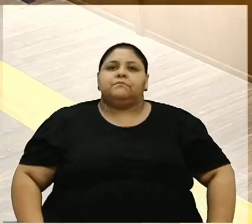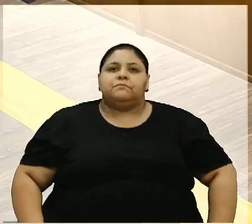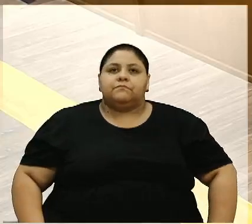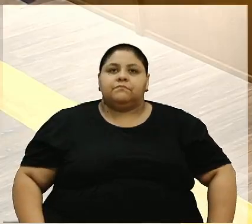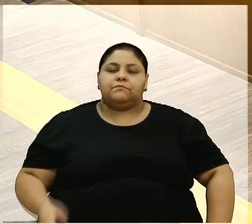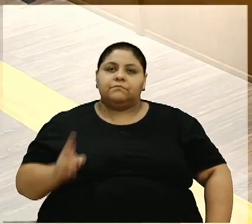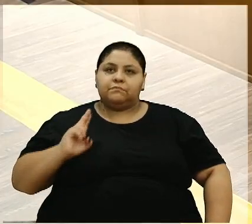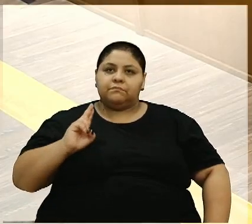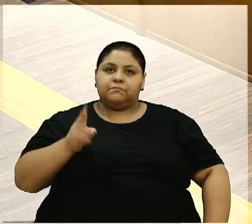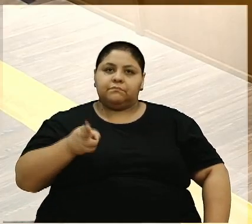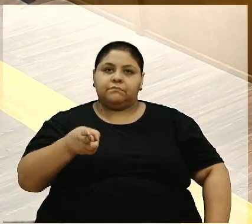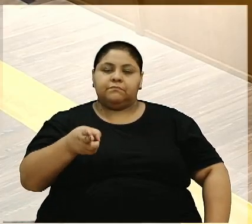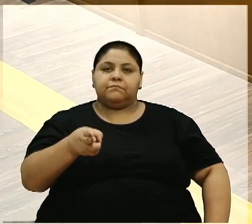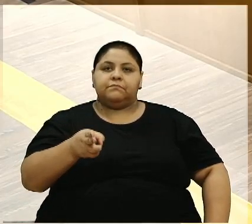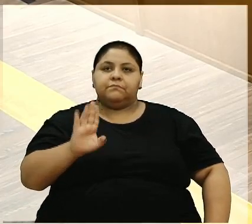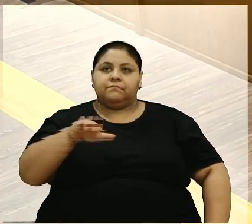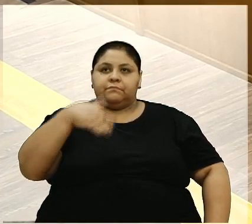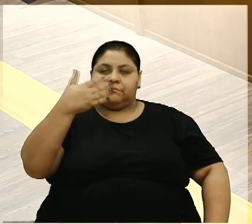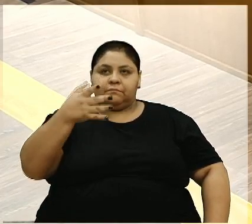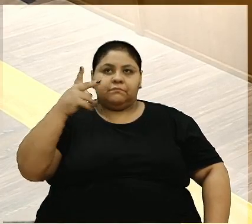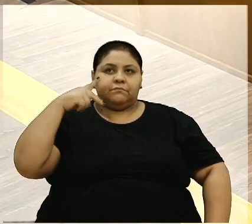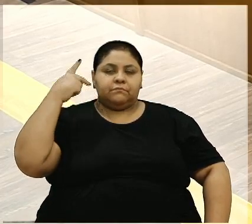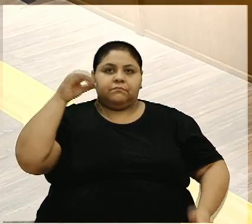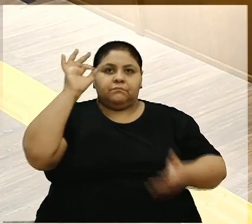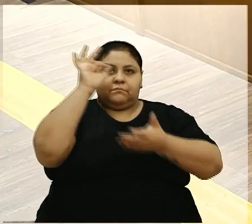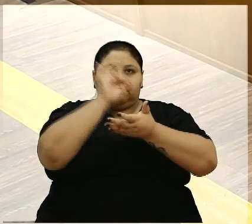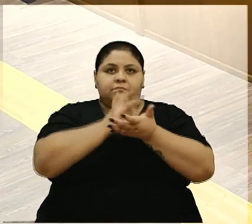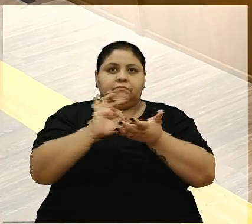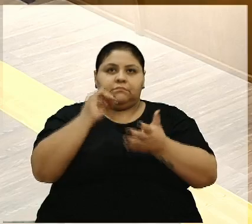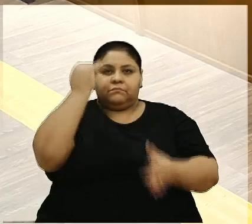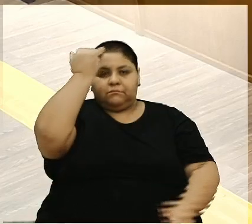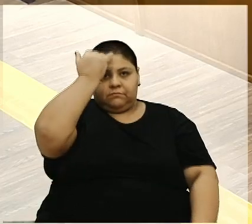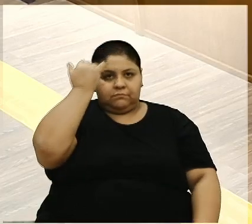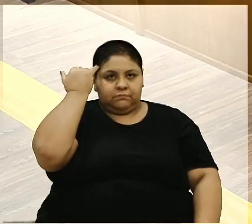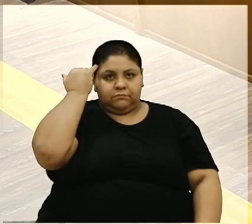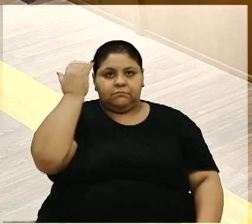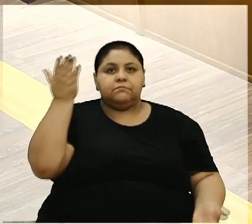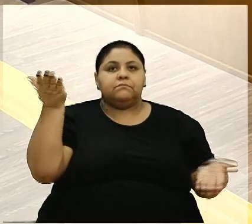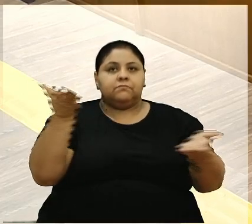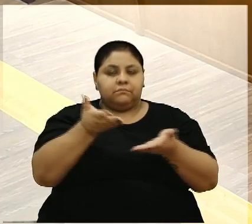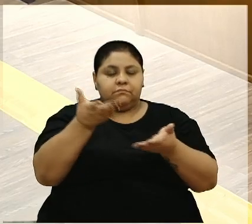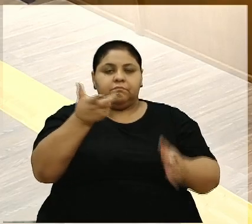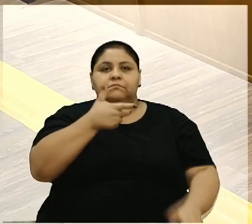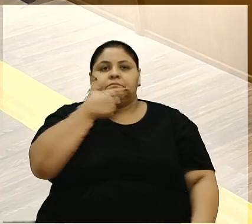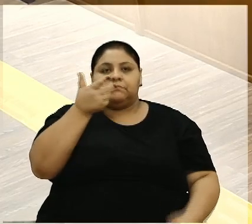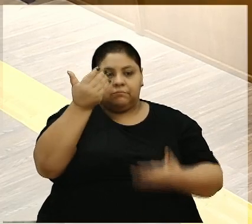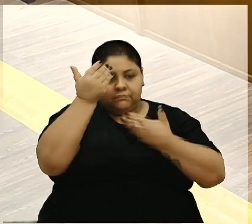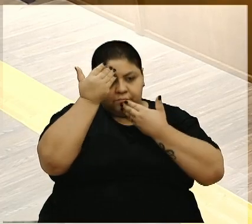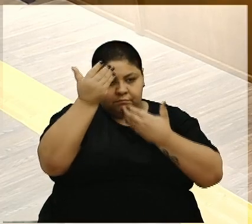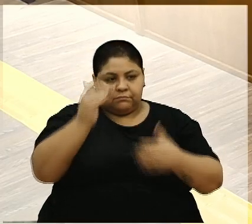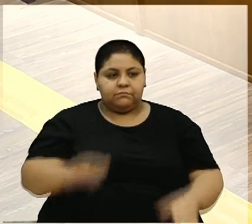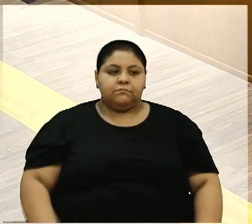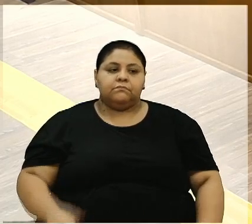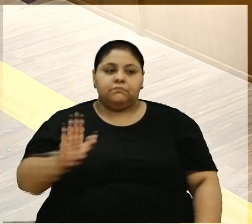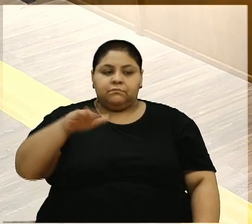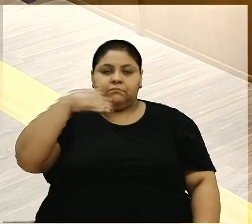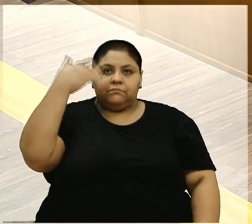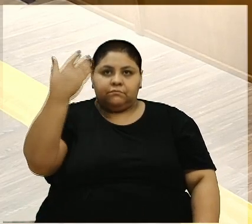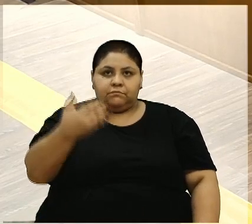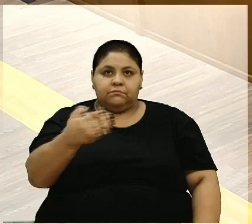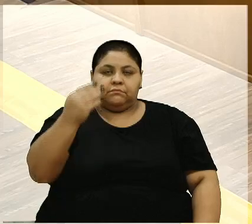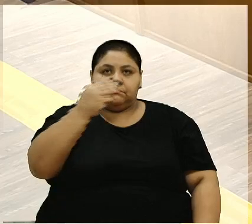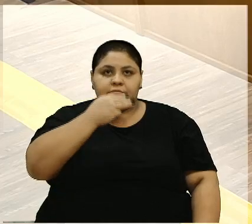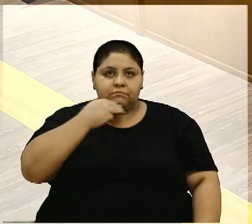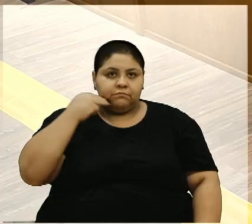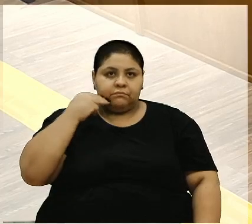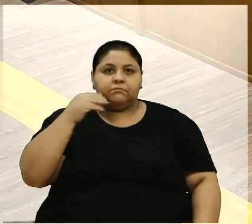No espaço do Grande Expediente, o próximo vereador inscrito é o vereador Zé D'Ambros, que já ocupou o espaço e agradeceu. Próximo é a vereadora Marisol